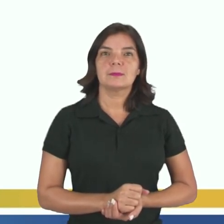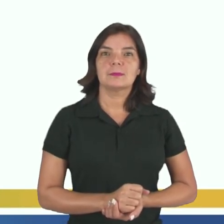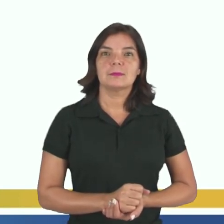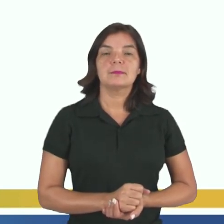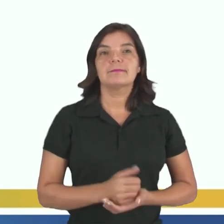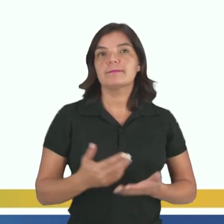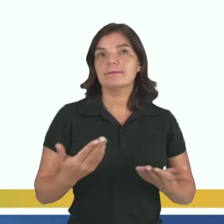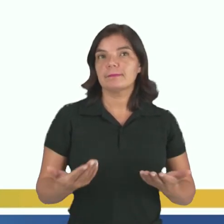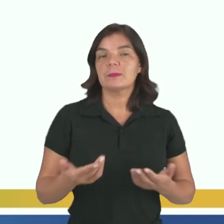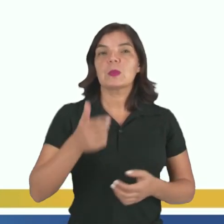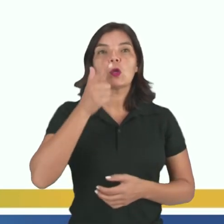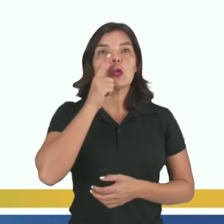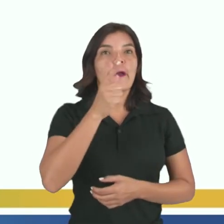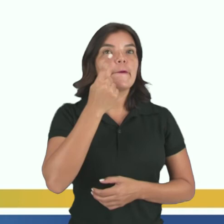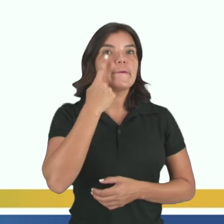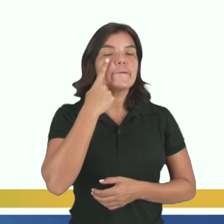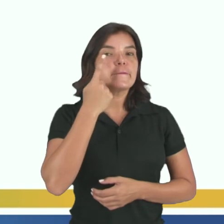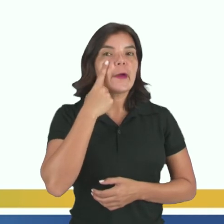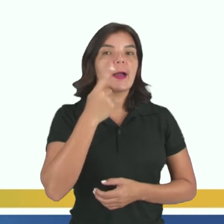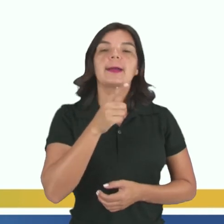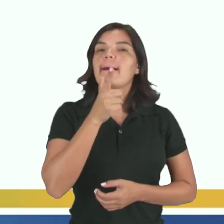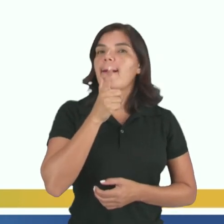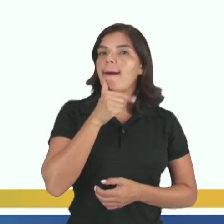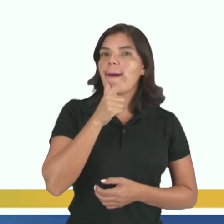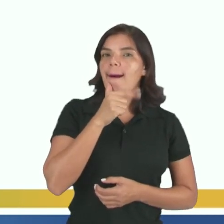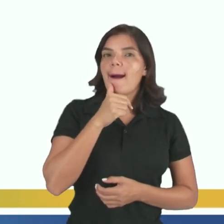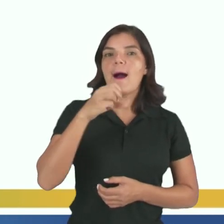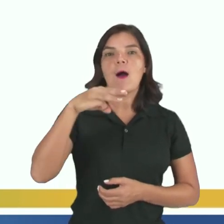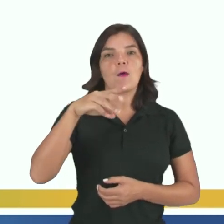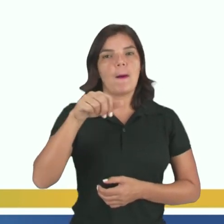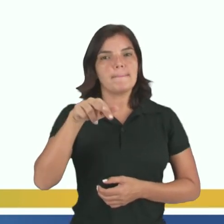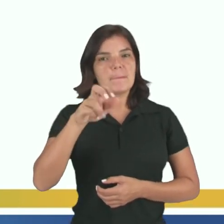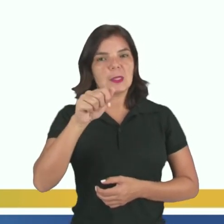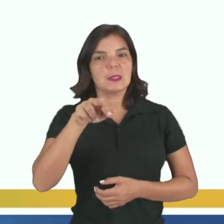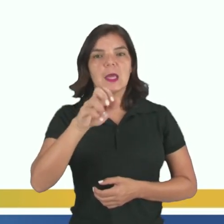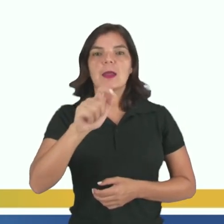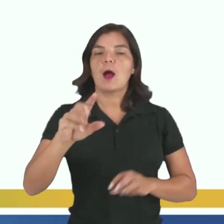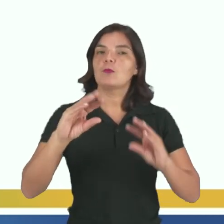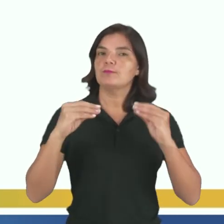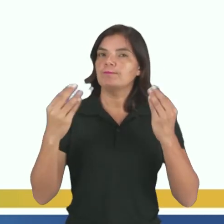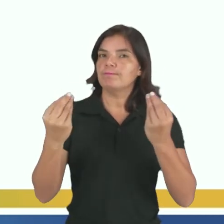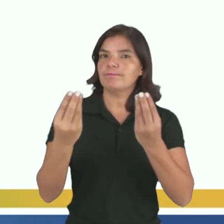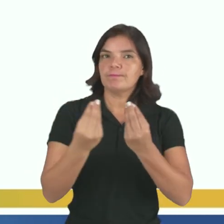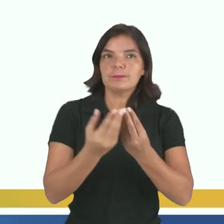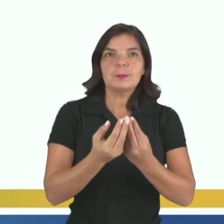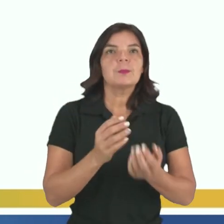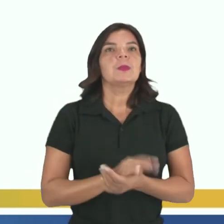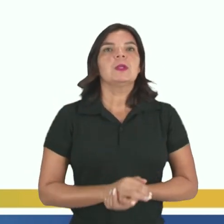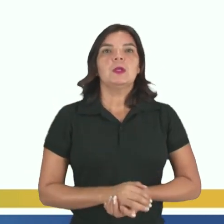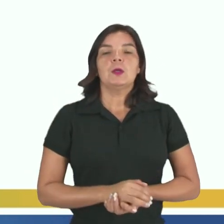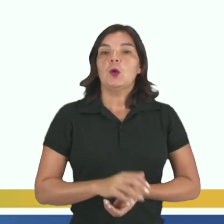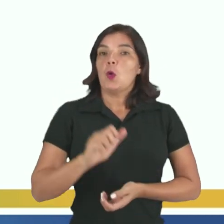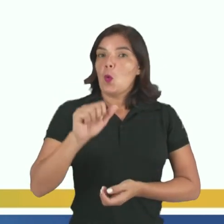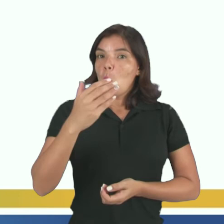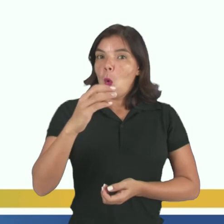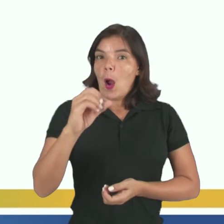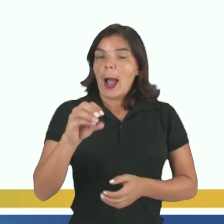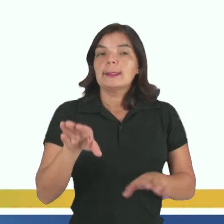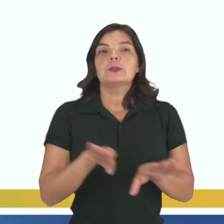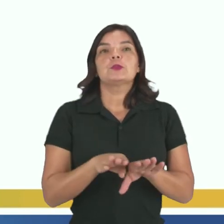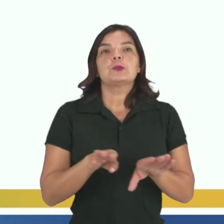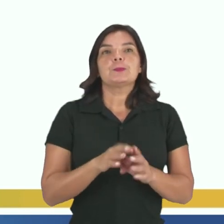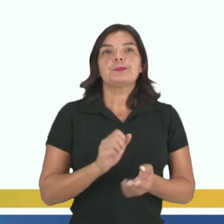Aqui no caso a gente consegue observar que a água mineral é um tipo de mistura homogênea, não consigo distinguir fases, o aço da mesma